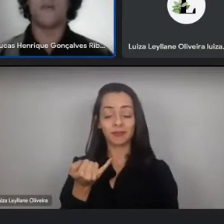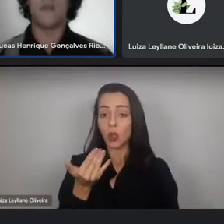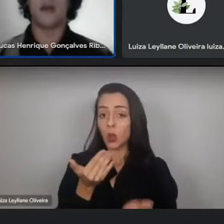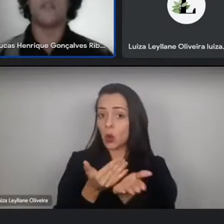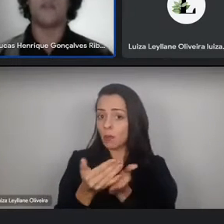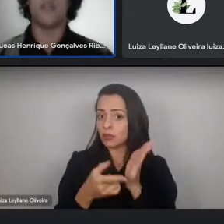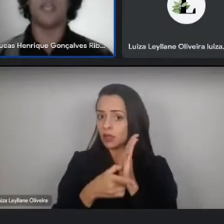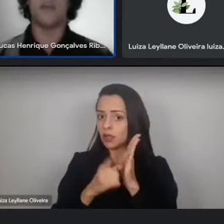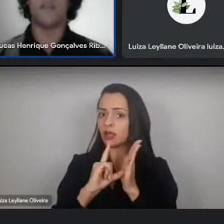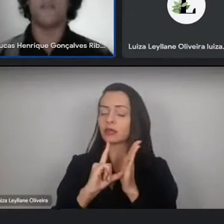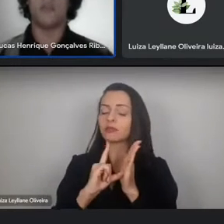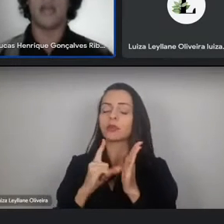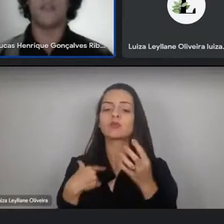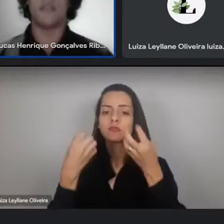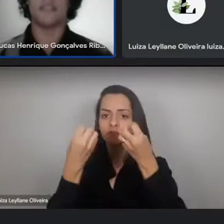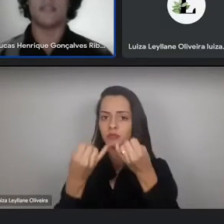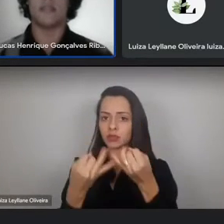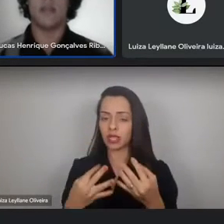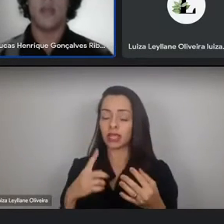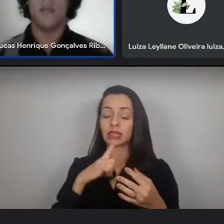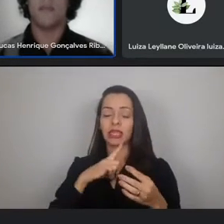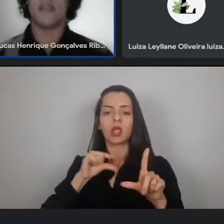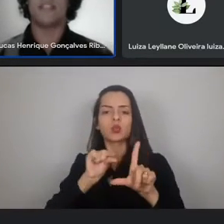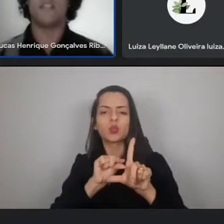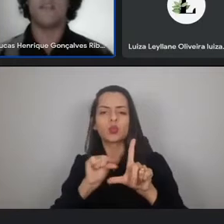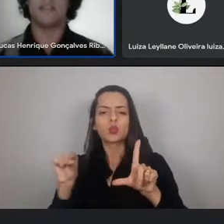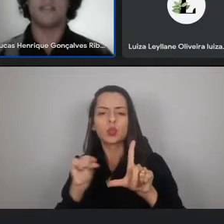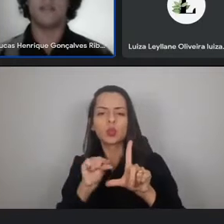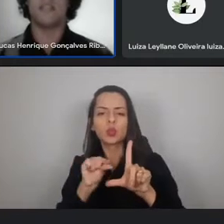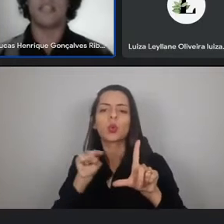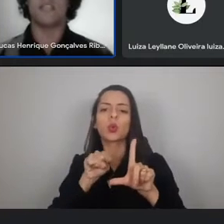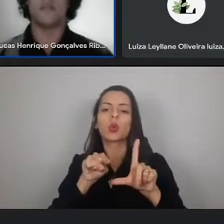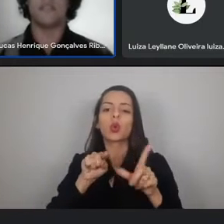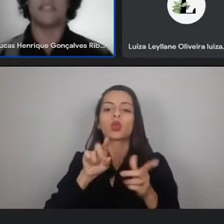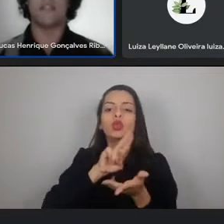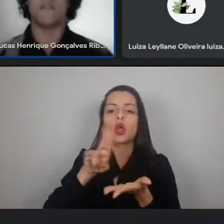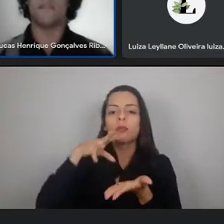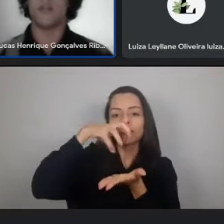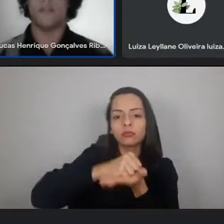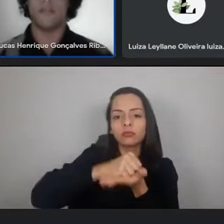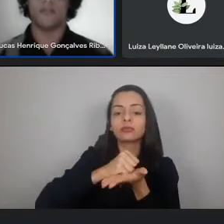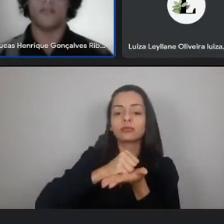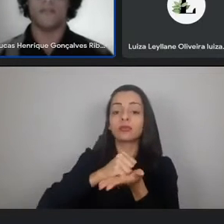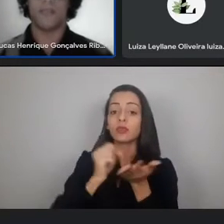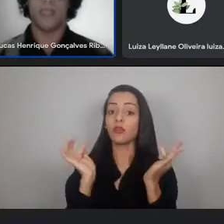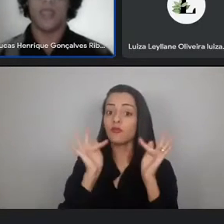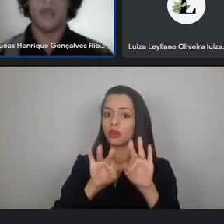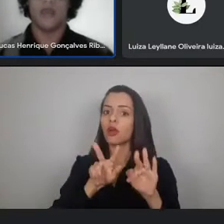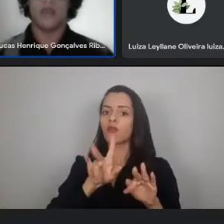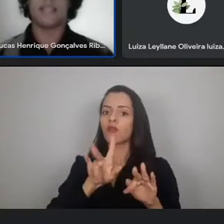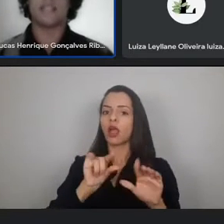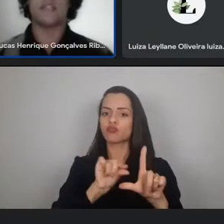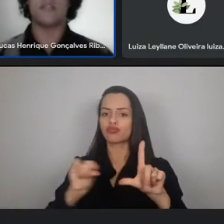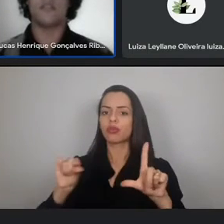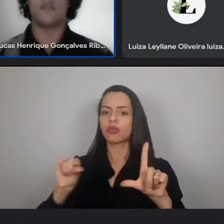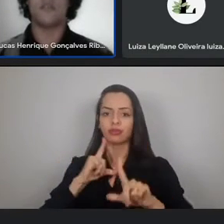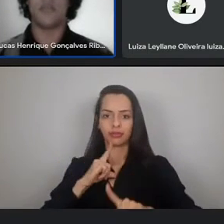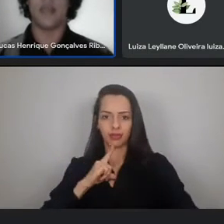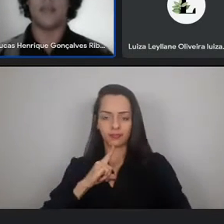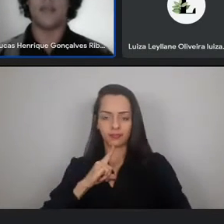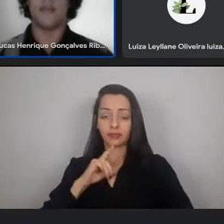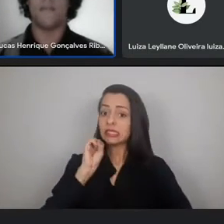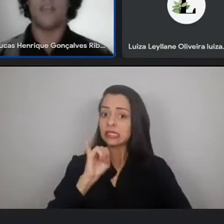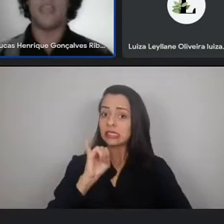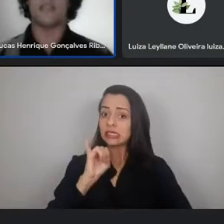gostaria de informá-los que o link para o formulário de presença para a certificação será disponibilizado ao final do evento. Caso a transmissão do